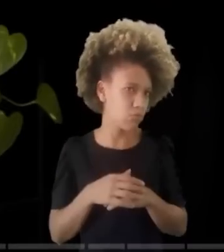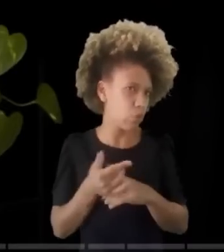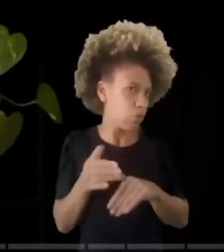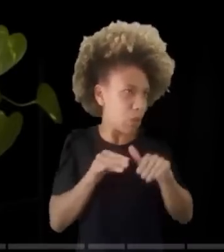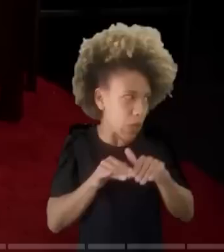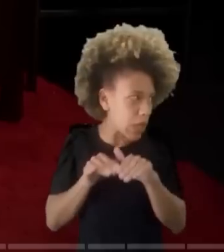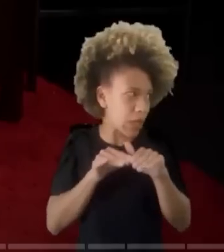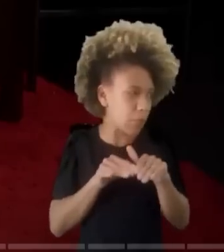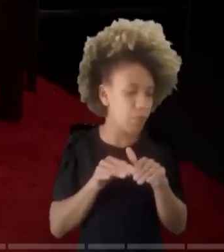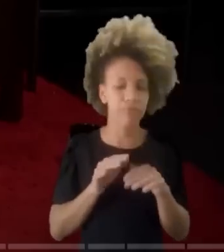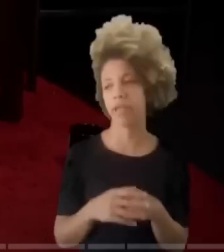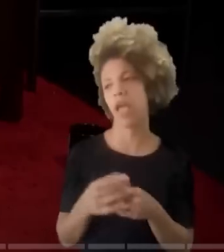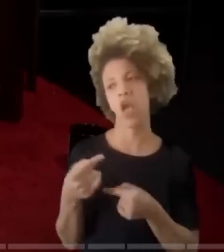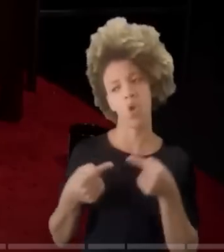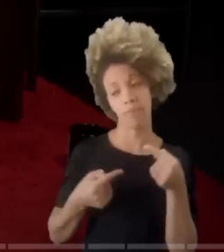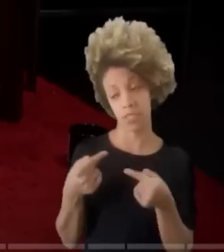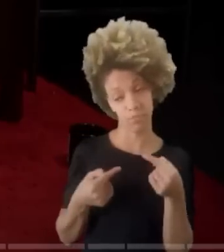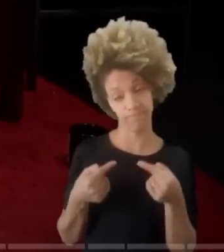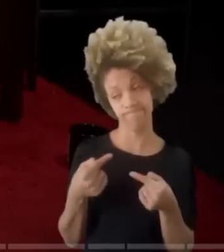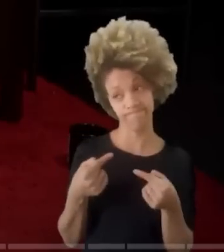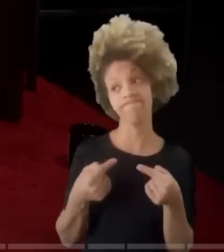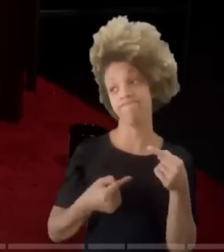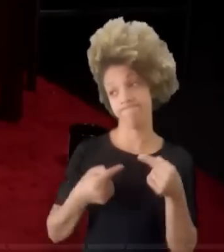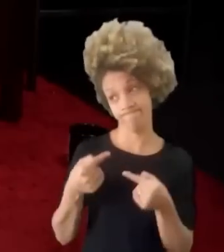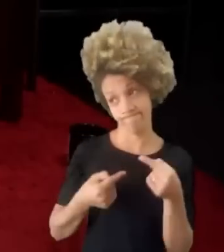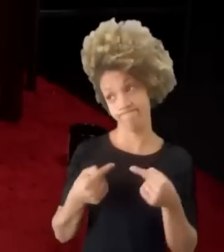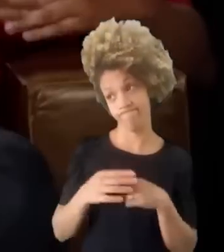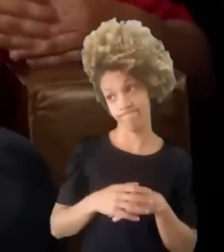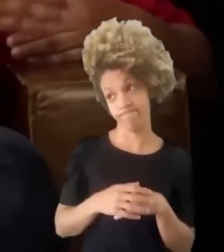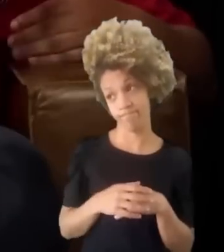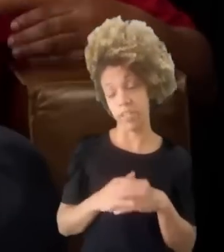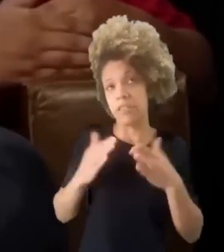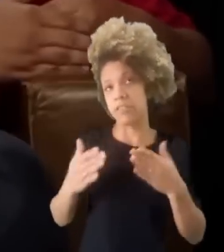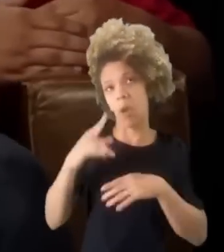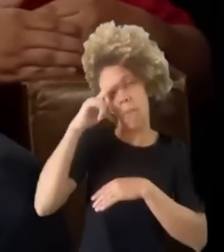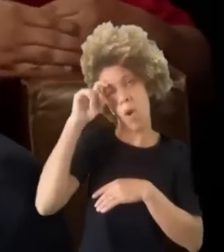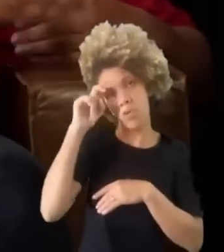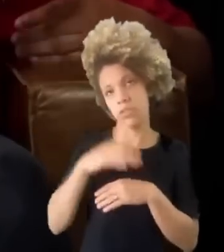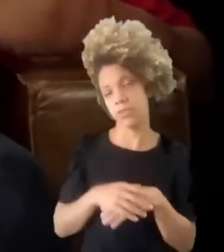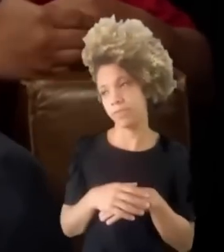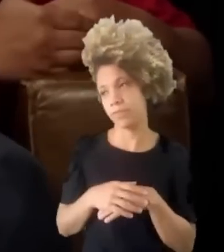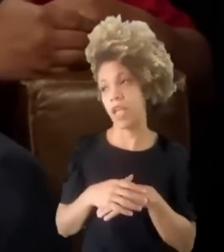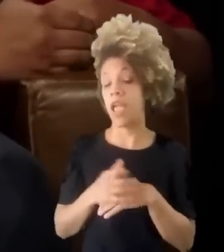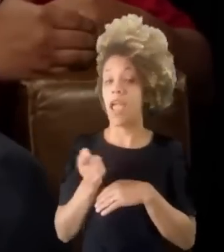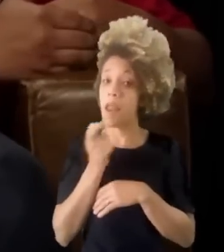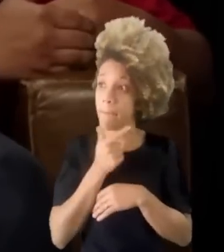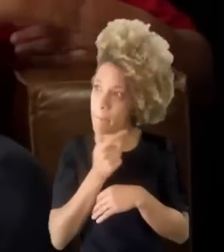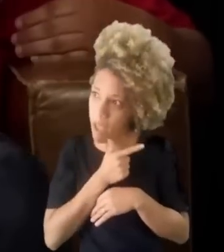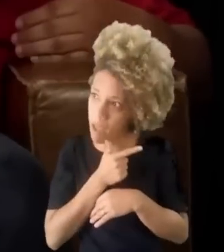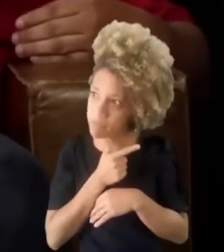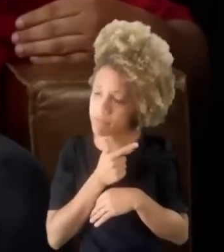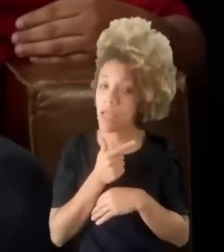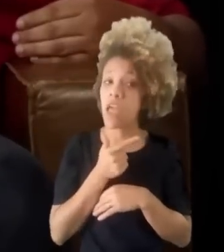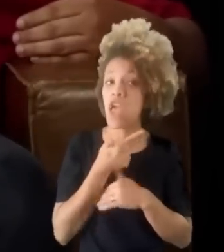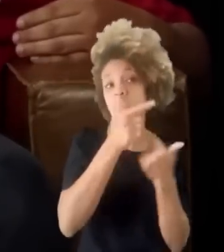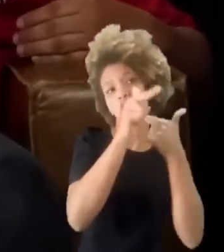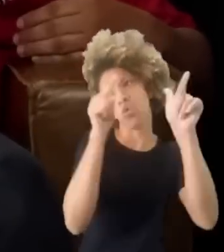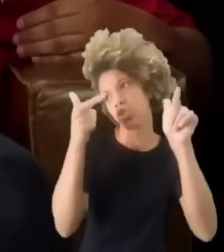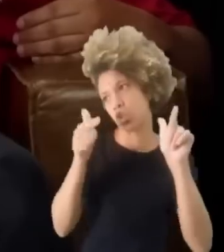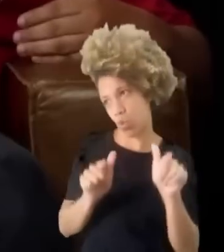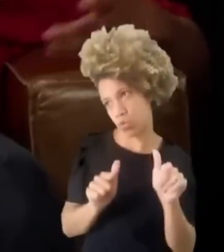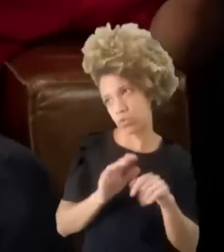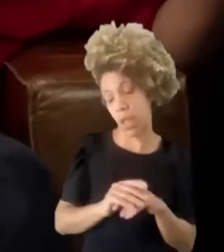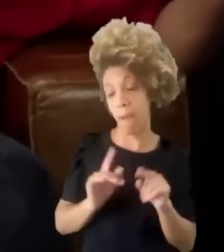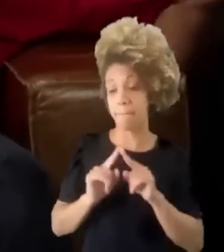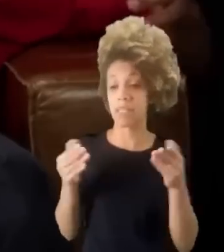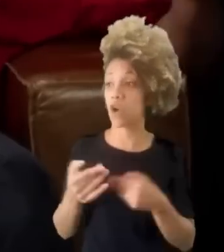cacetes é competição não é é competição então o Maurício Meirelles ele é um comediante e ali tem outros comediantes